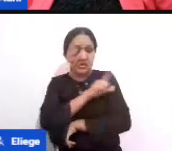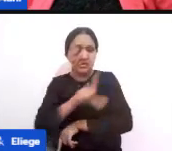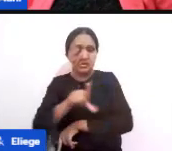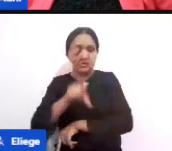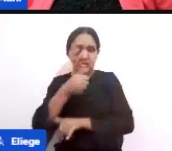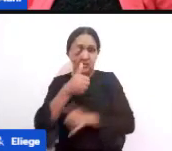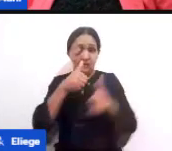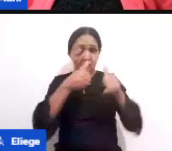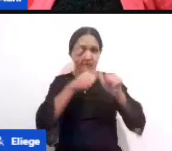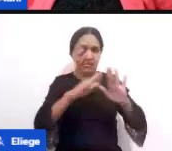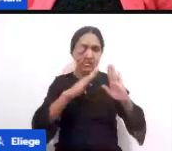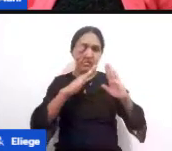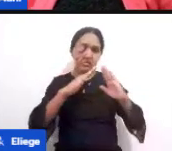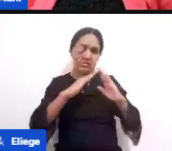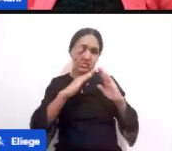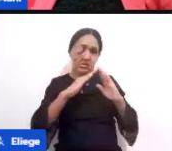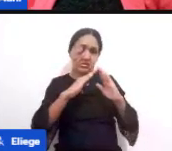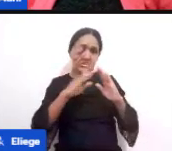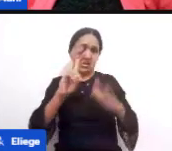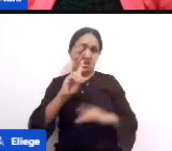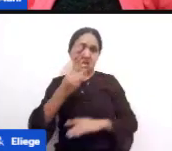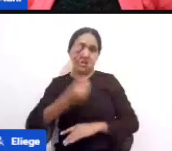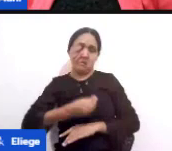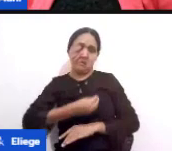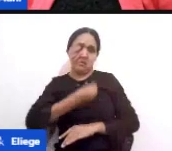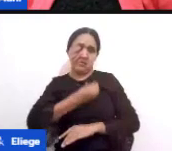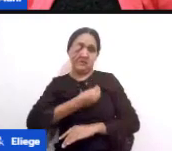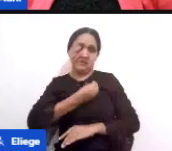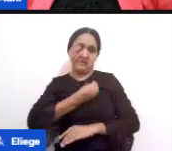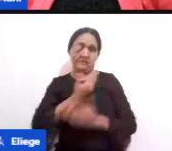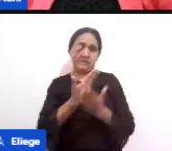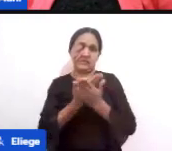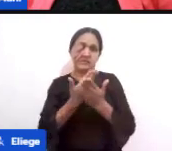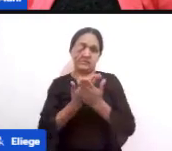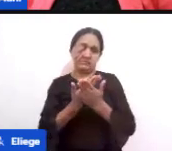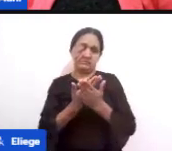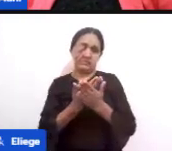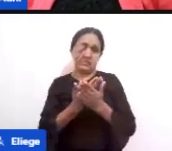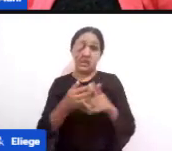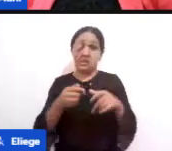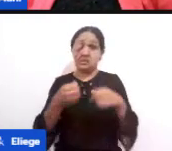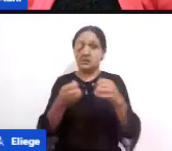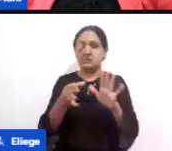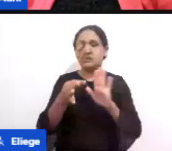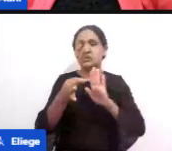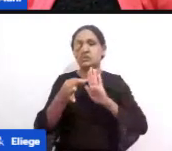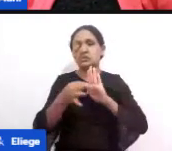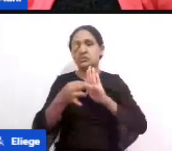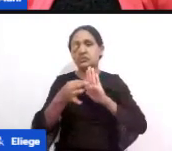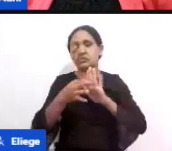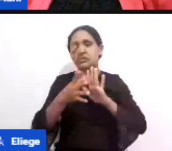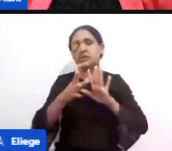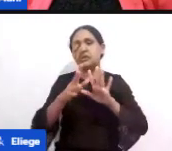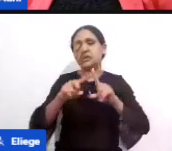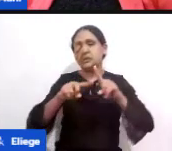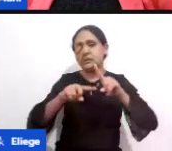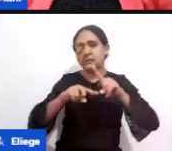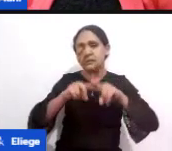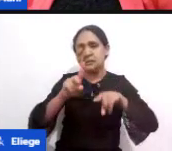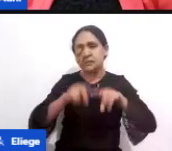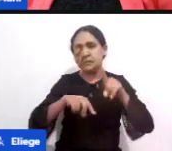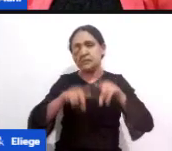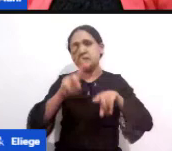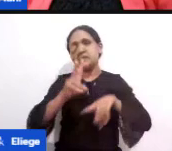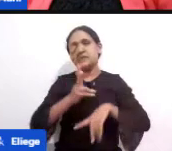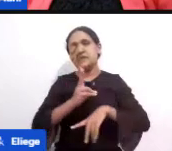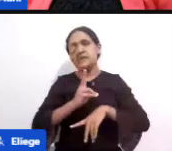né, sem participar da aula presencial. Então, sugerimos sempre que esse material, ele